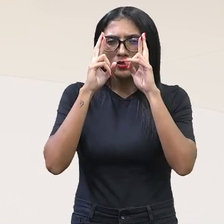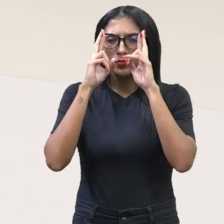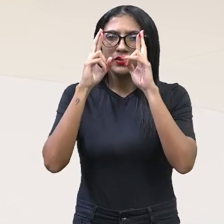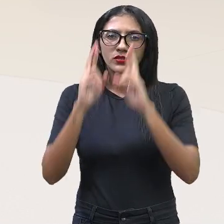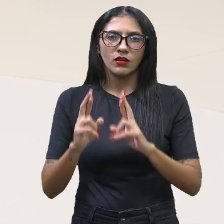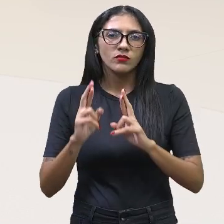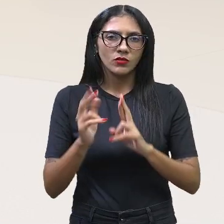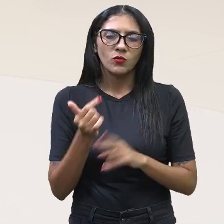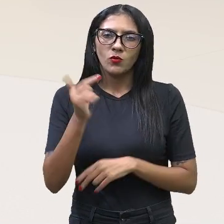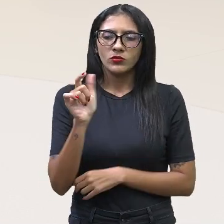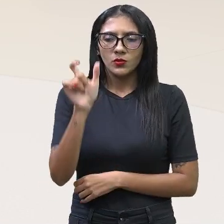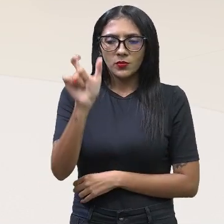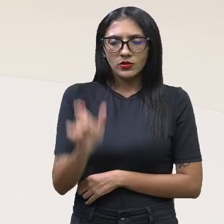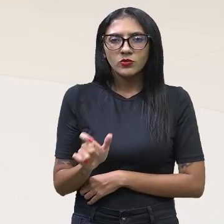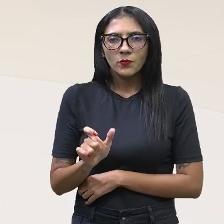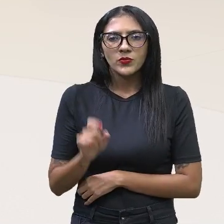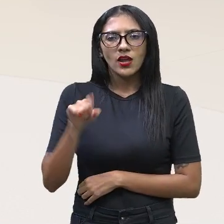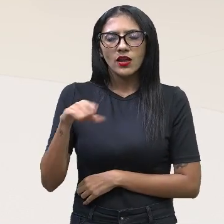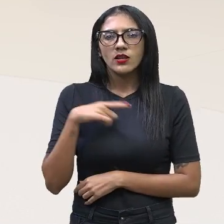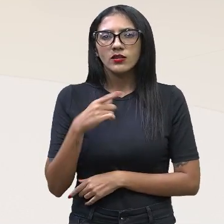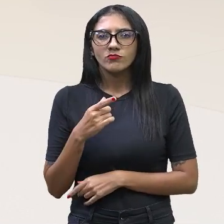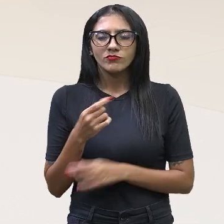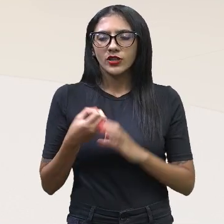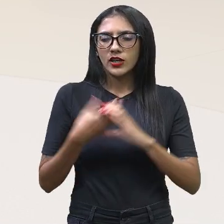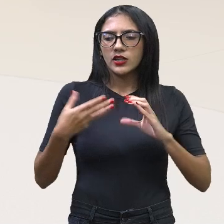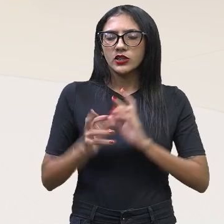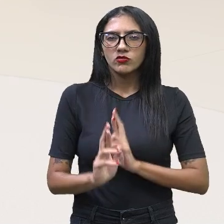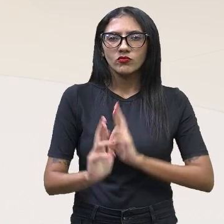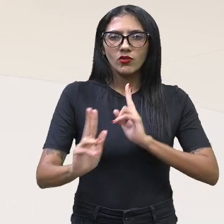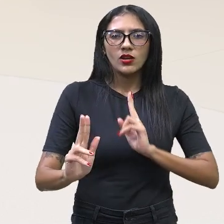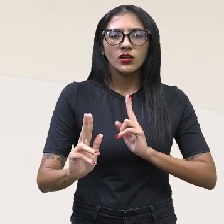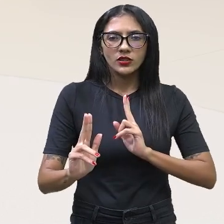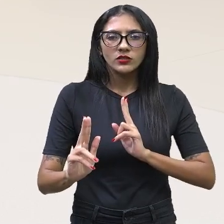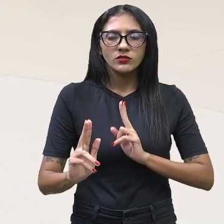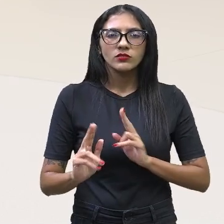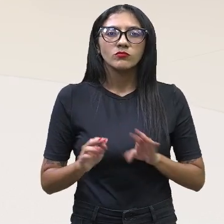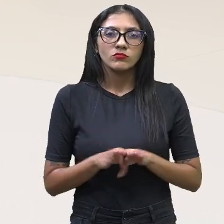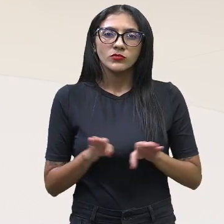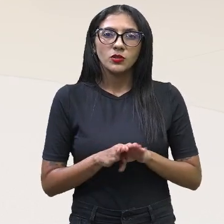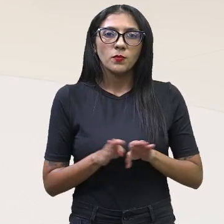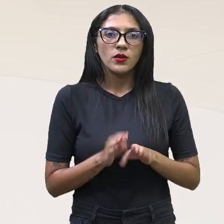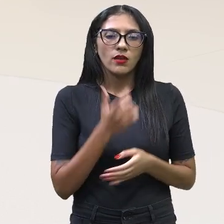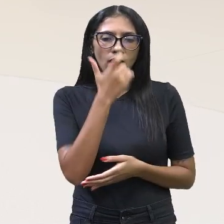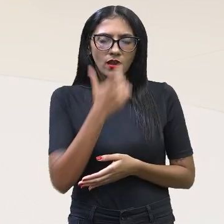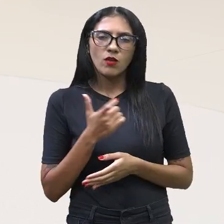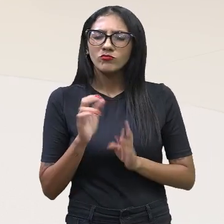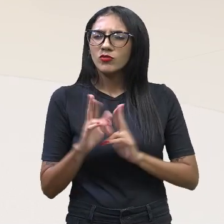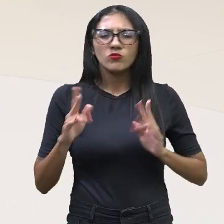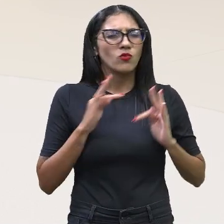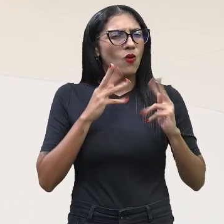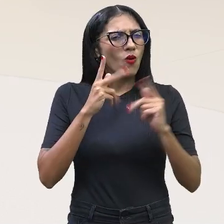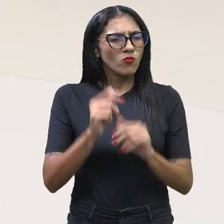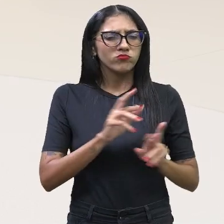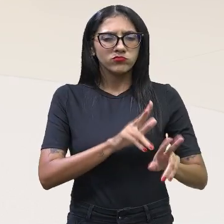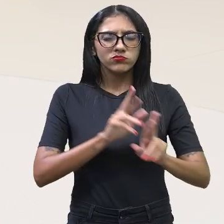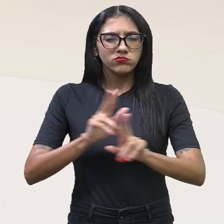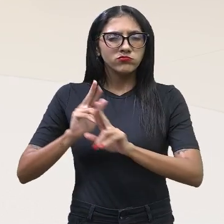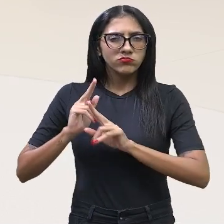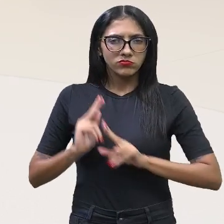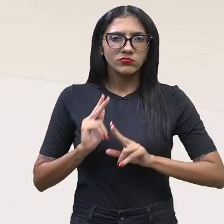outro, porque o outro é diferente de mim, assim como eu sou diferente do outro, todos nós somos